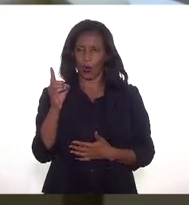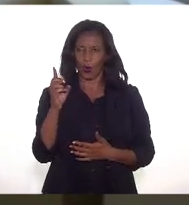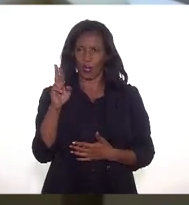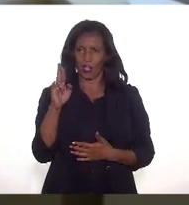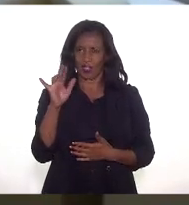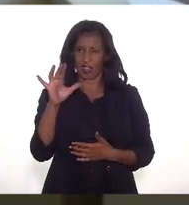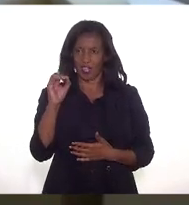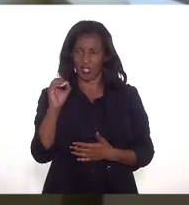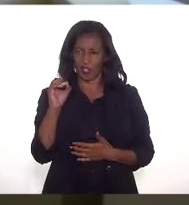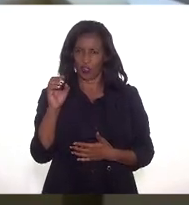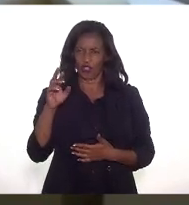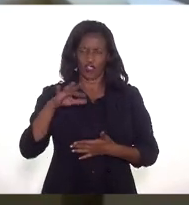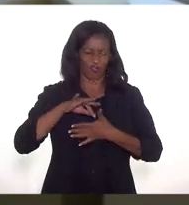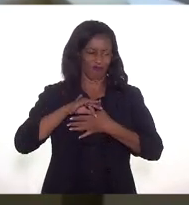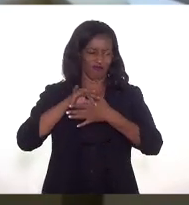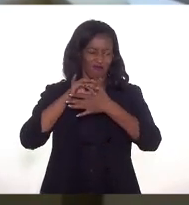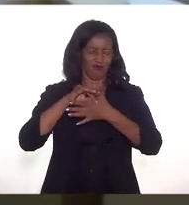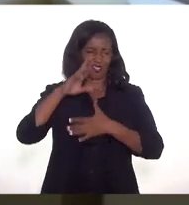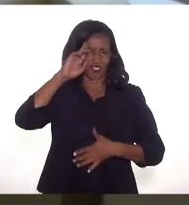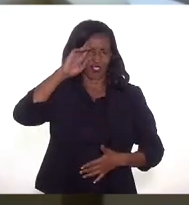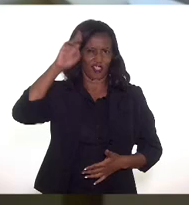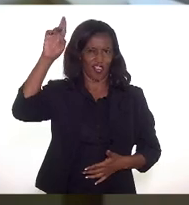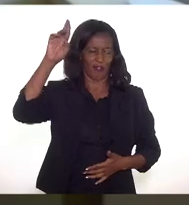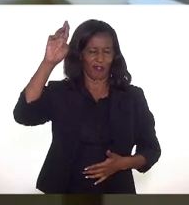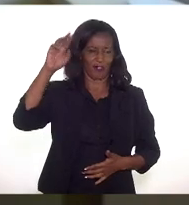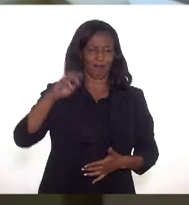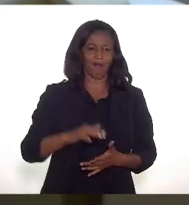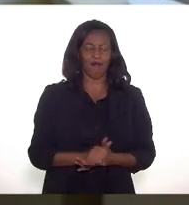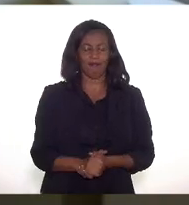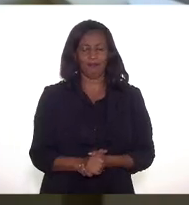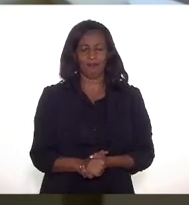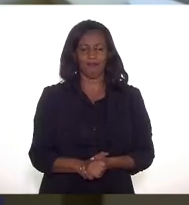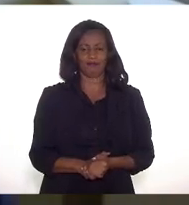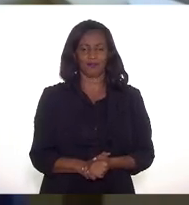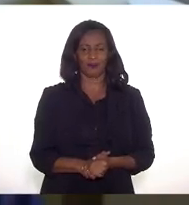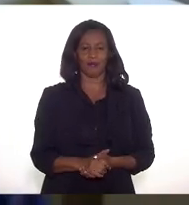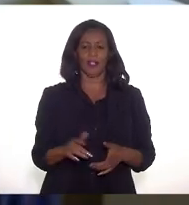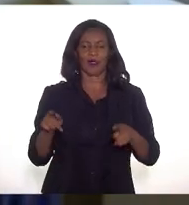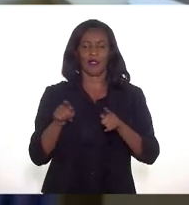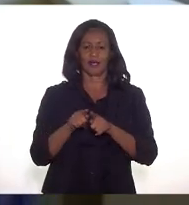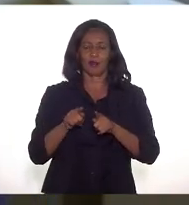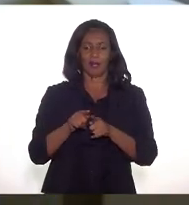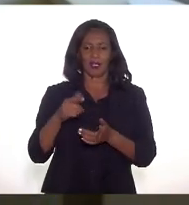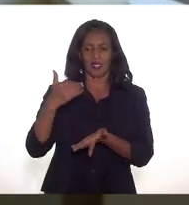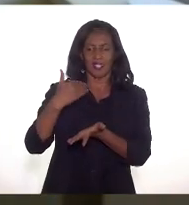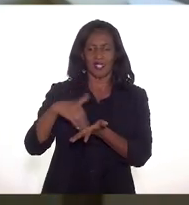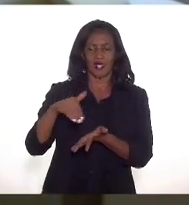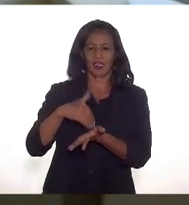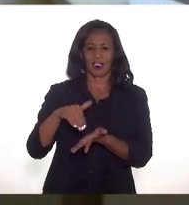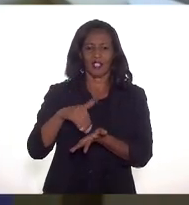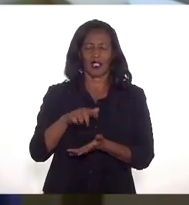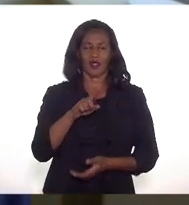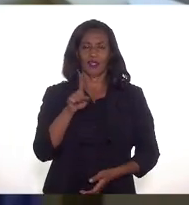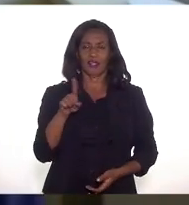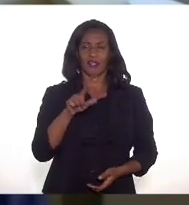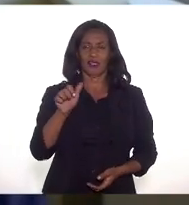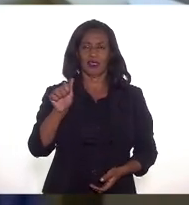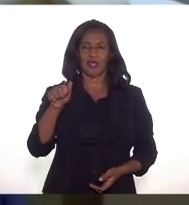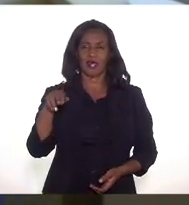presidente aqui, chefe maior da nossa defensoria, mental secretário Zamit e